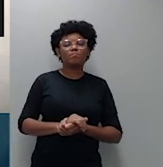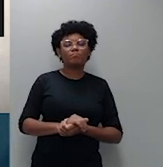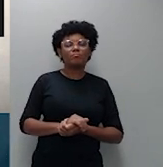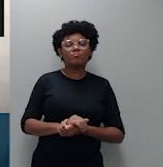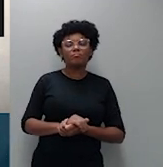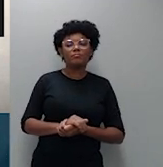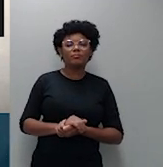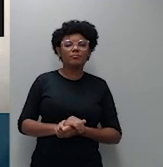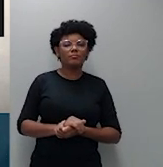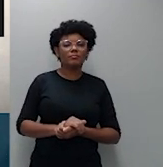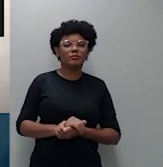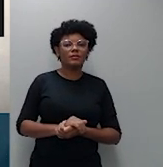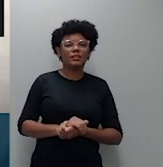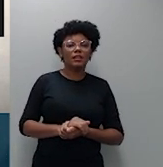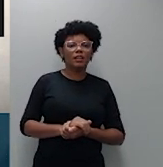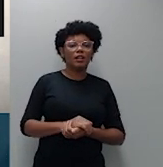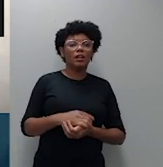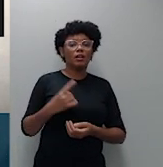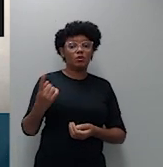estamos aqui